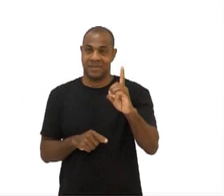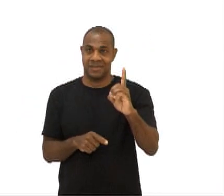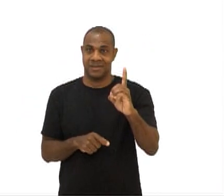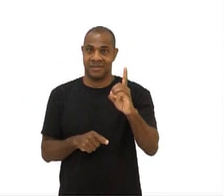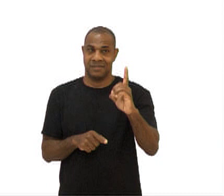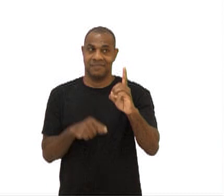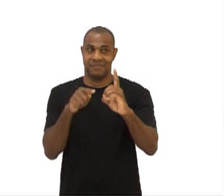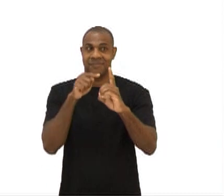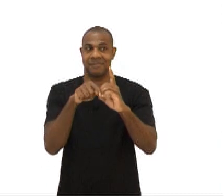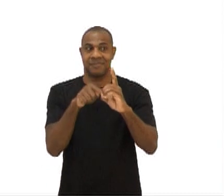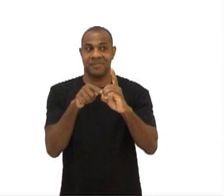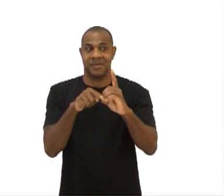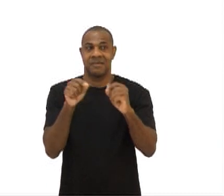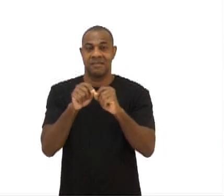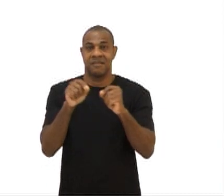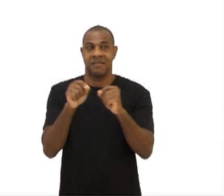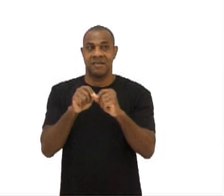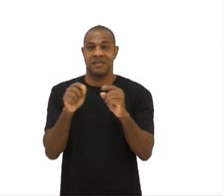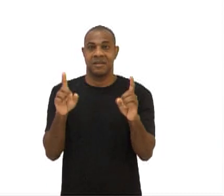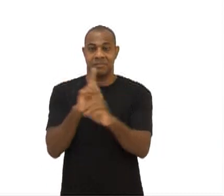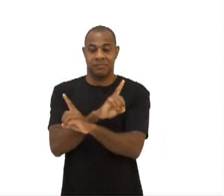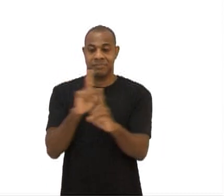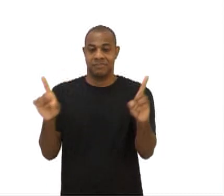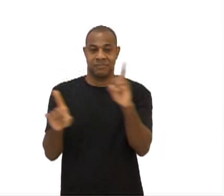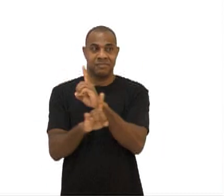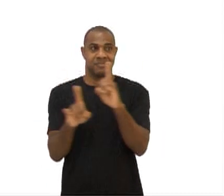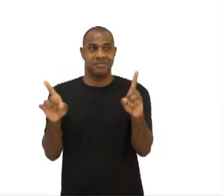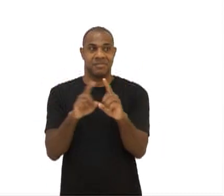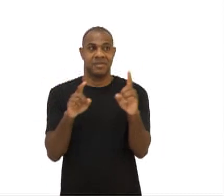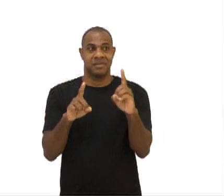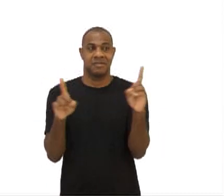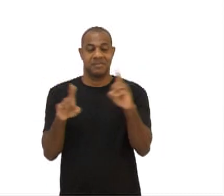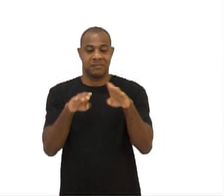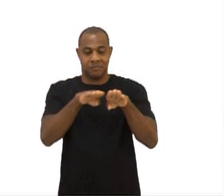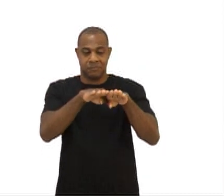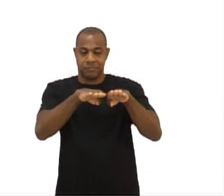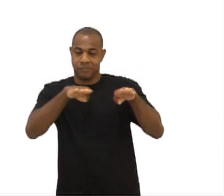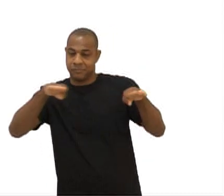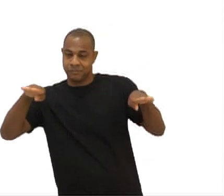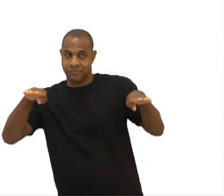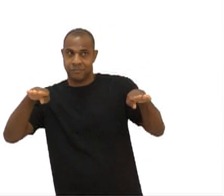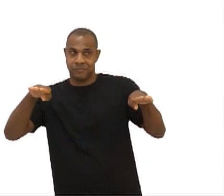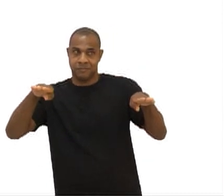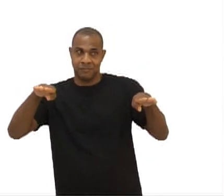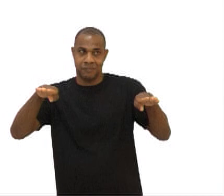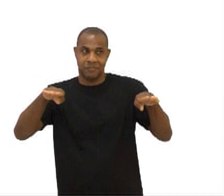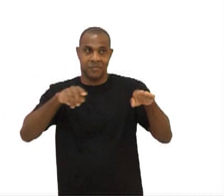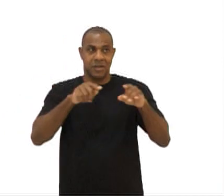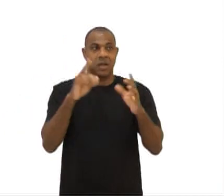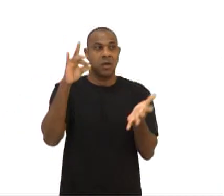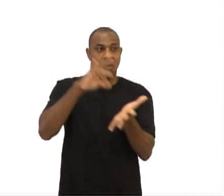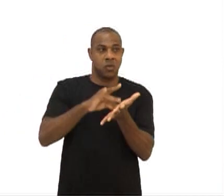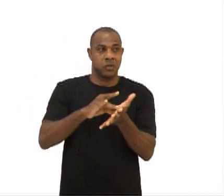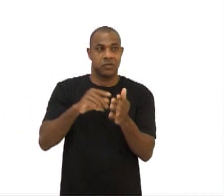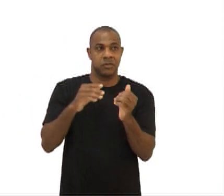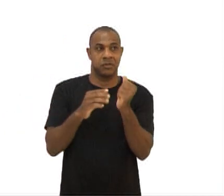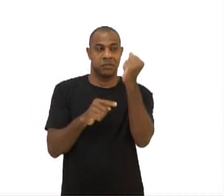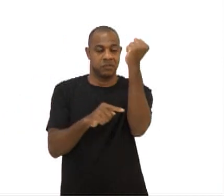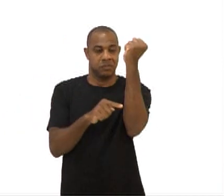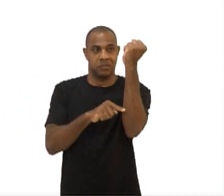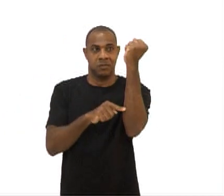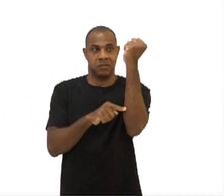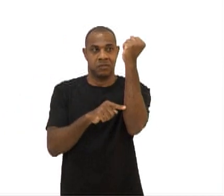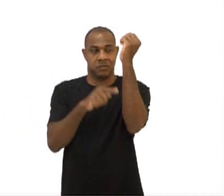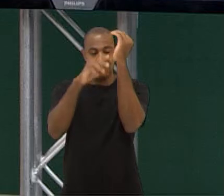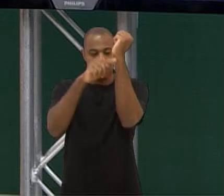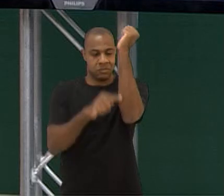vai fazer esse translado, essa alteração na horizontal, né? Então, aqui a função original começando, ó, função